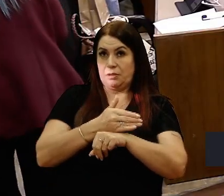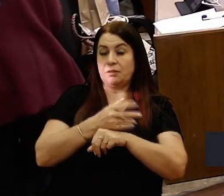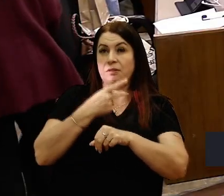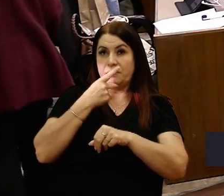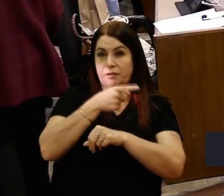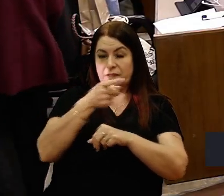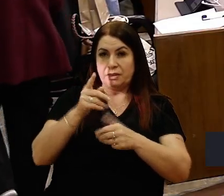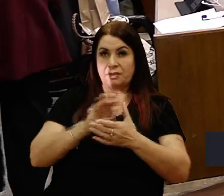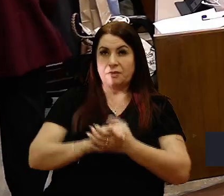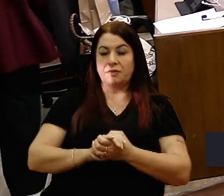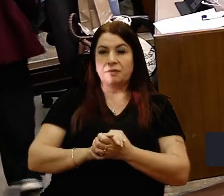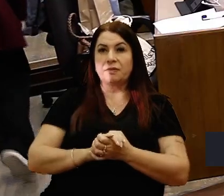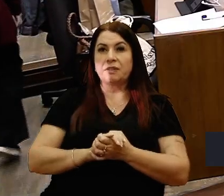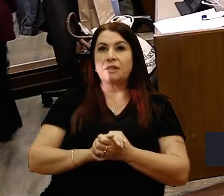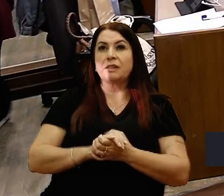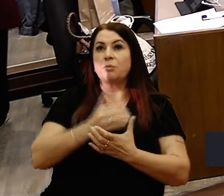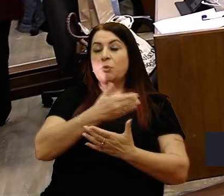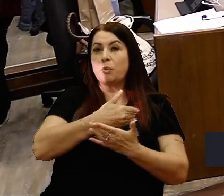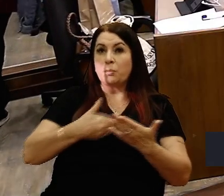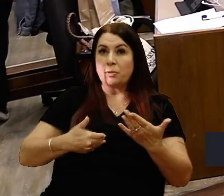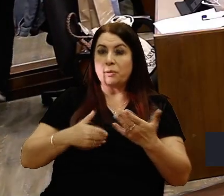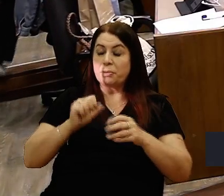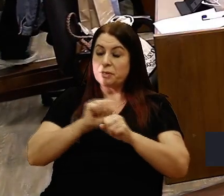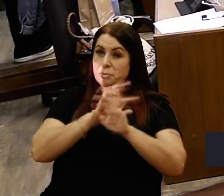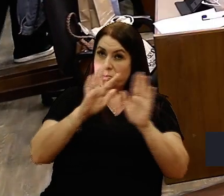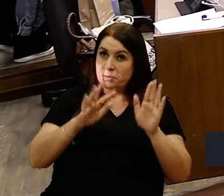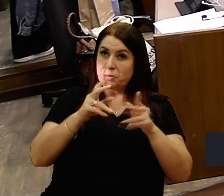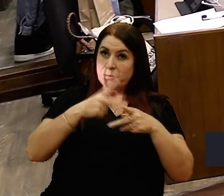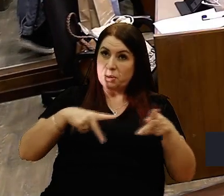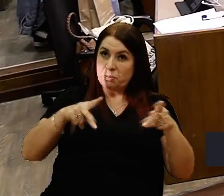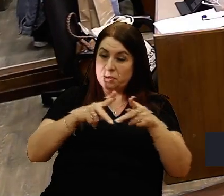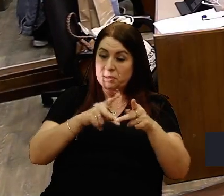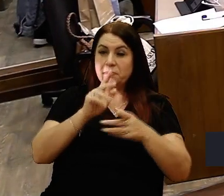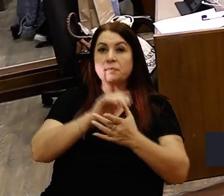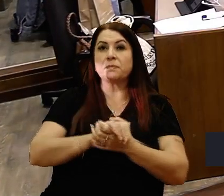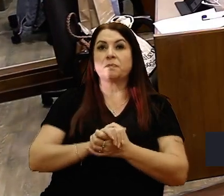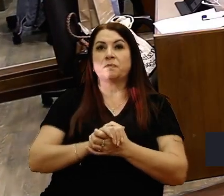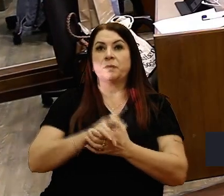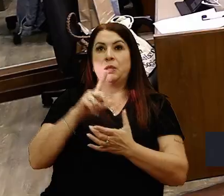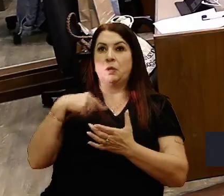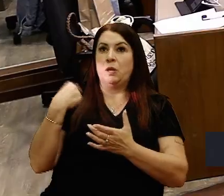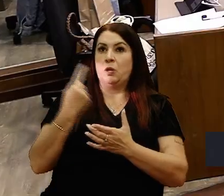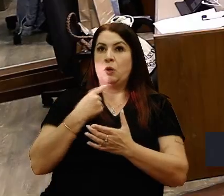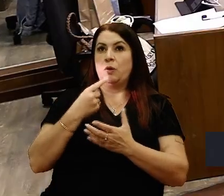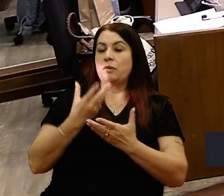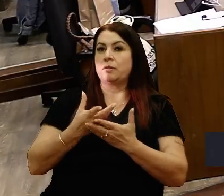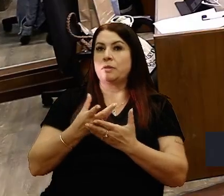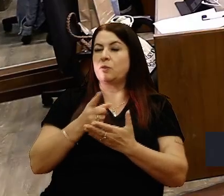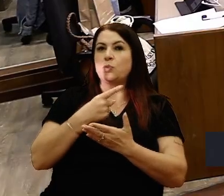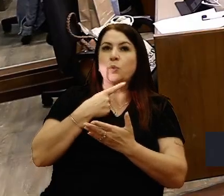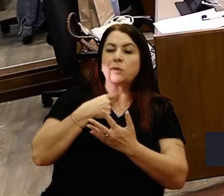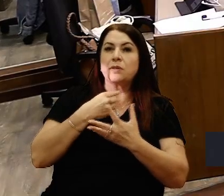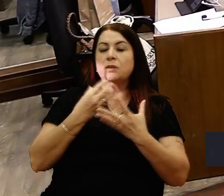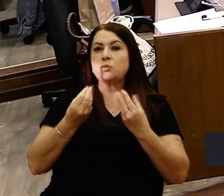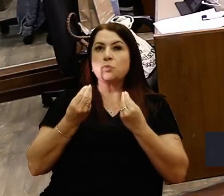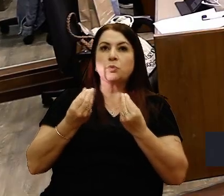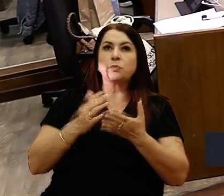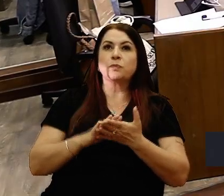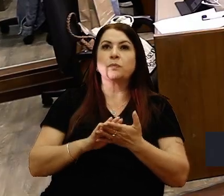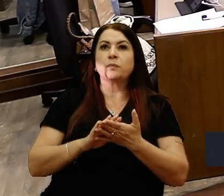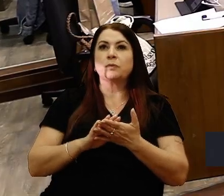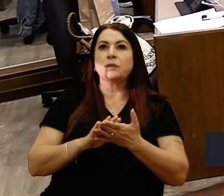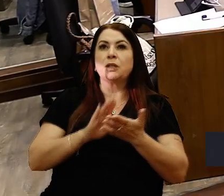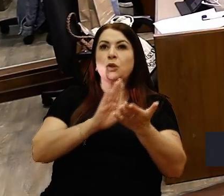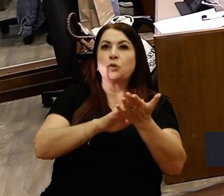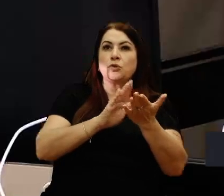o elogio de forma pública, até para ser transparente com a população lá fora. A gente acaba não gostando muito de